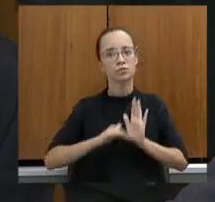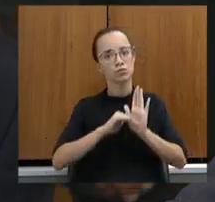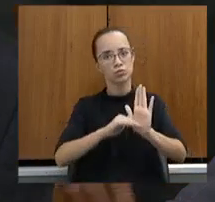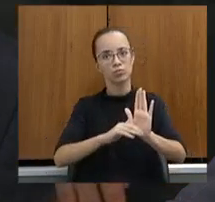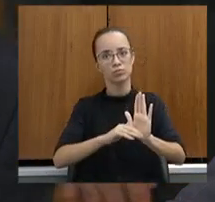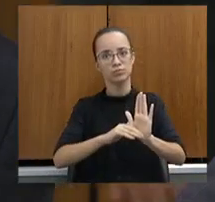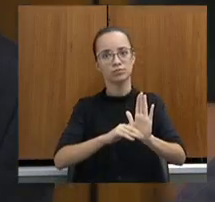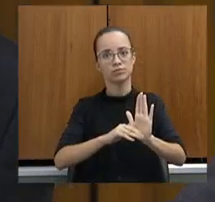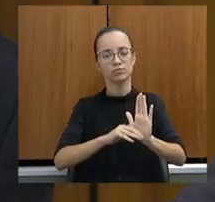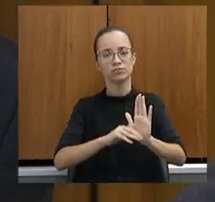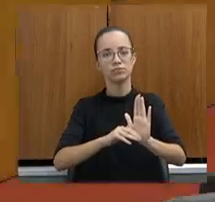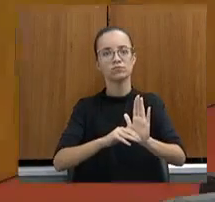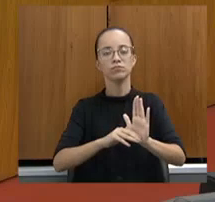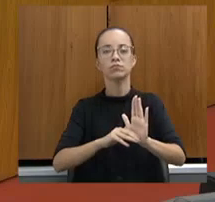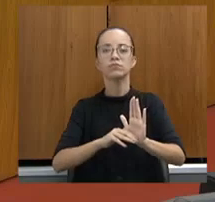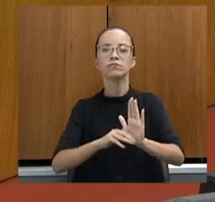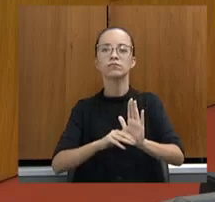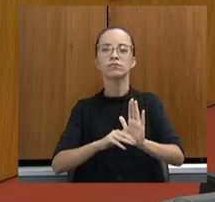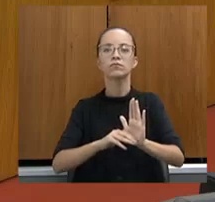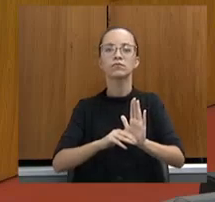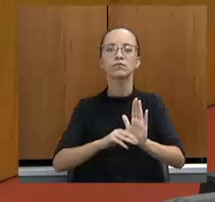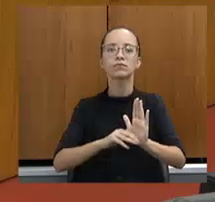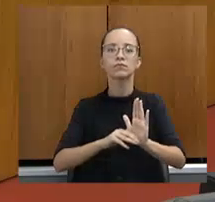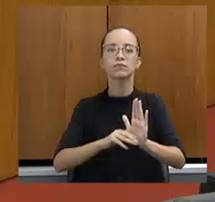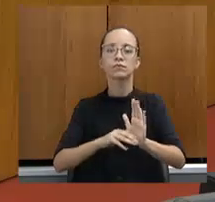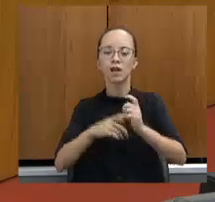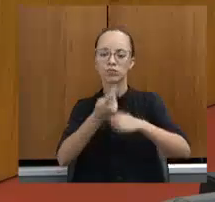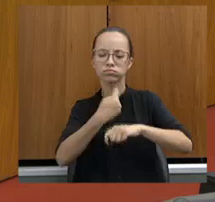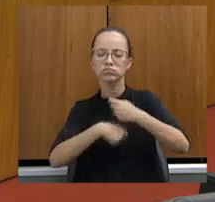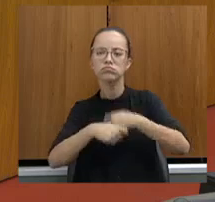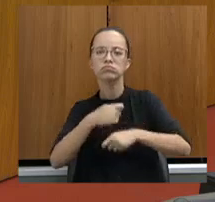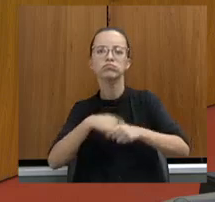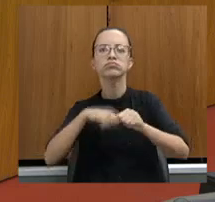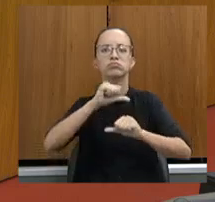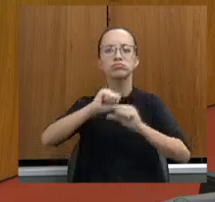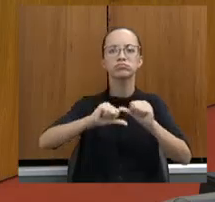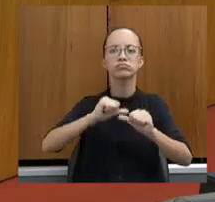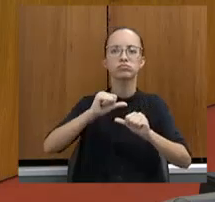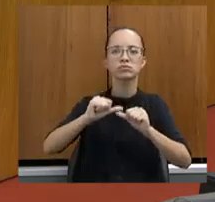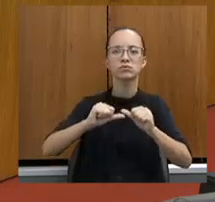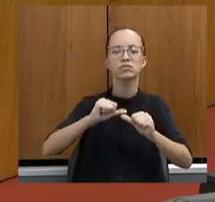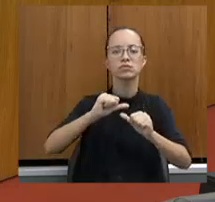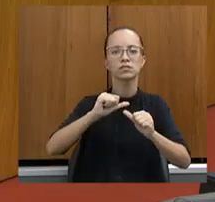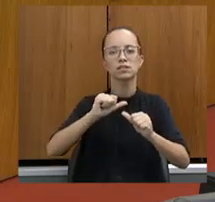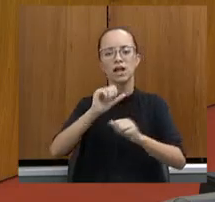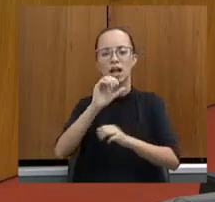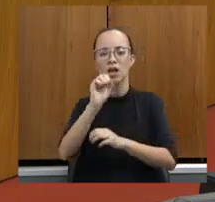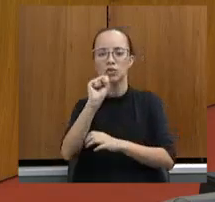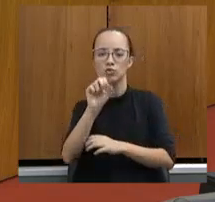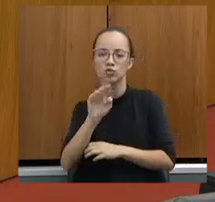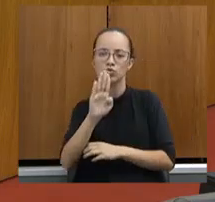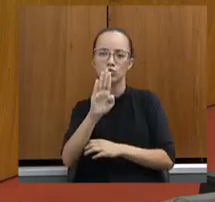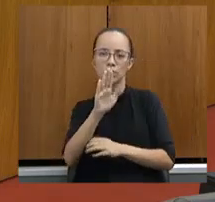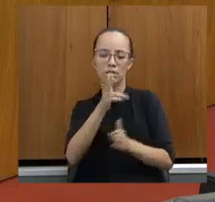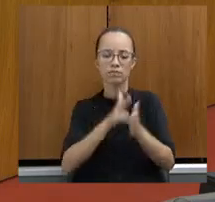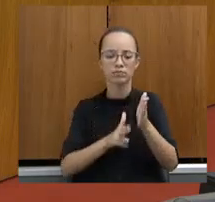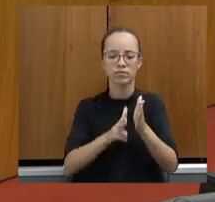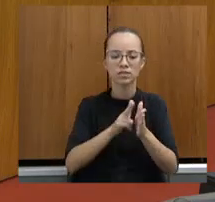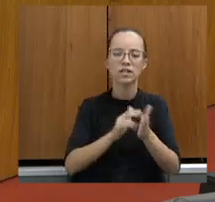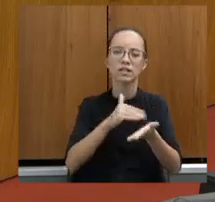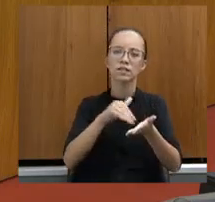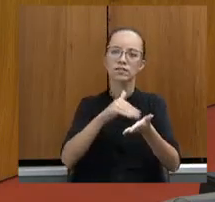na reforma administrativa foi criação da Superintendência Ferroviária da subsecretaria Ferroviária